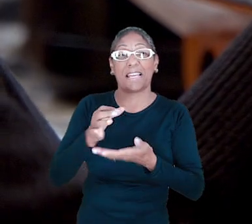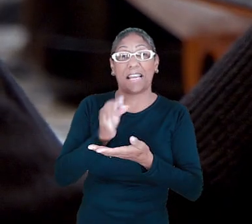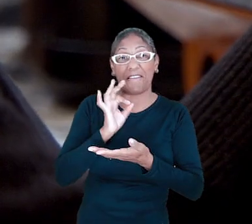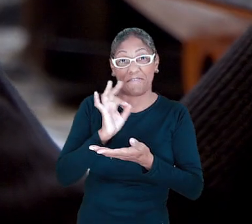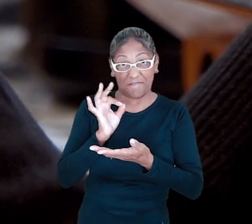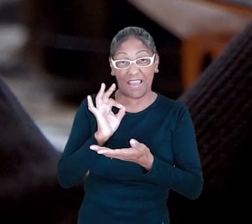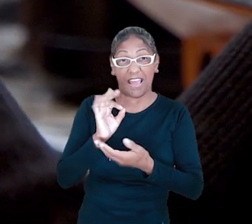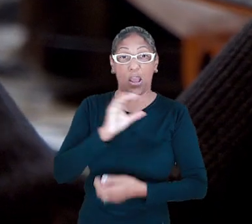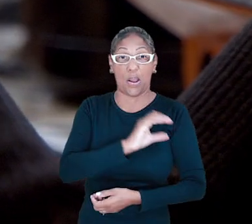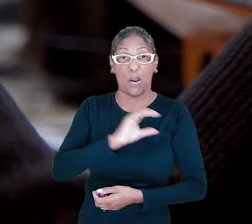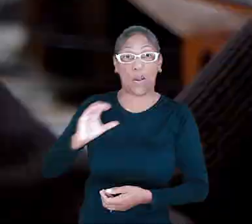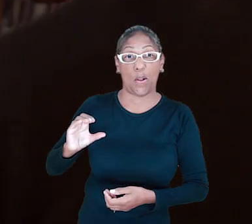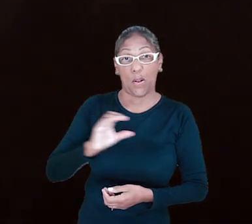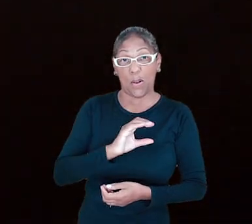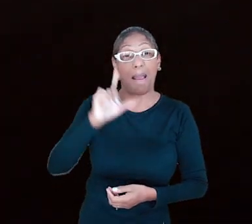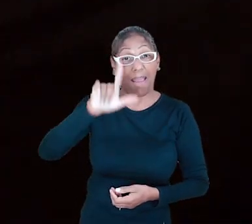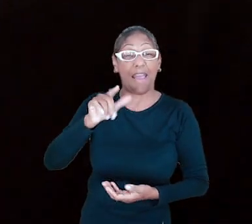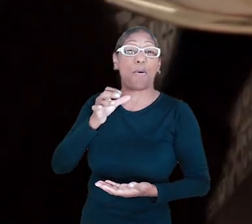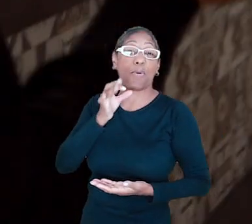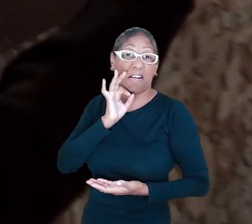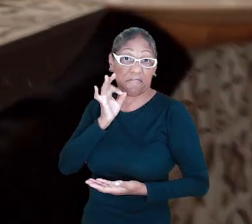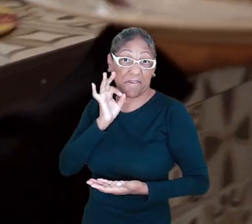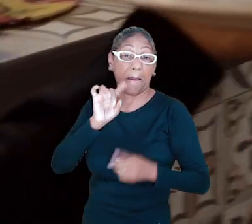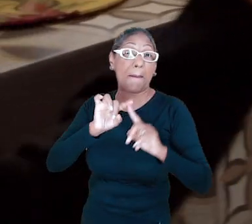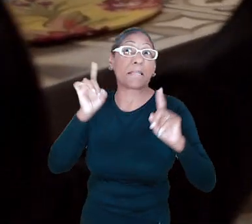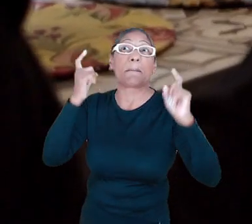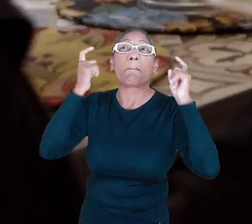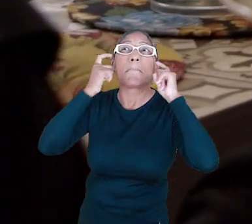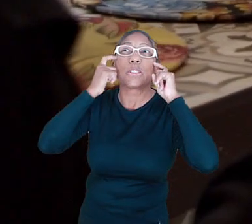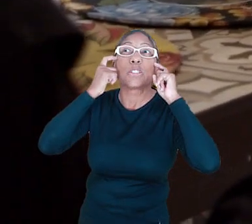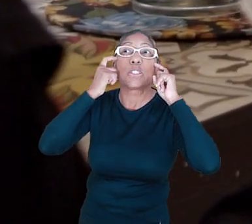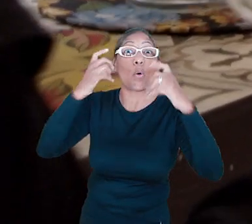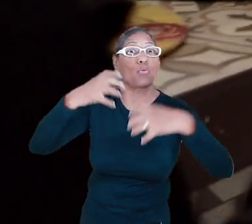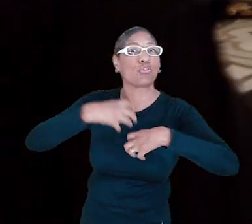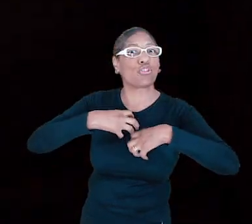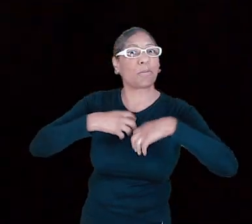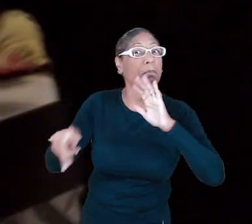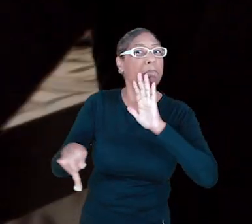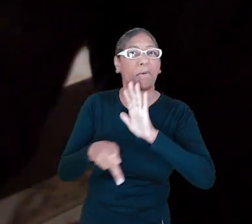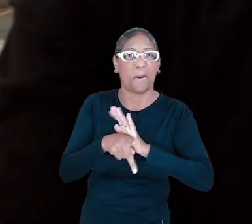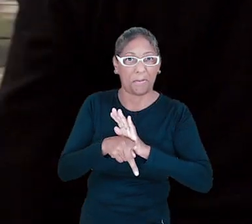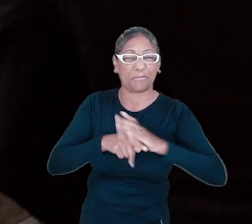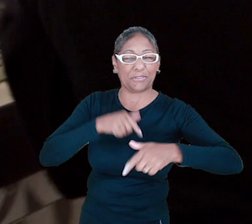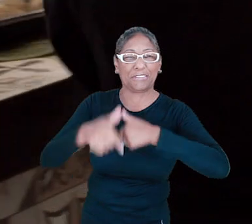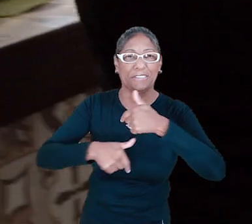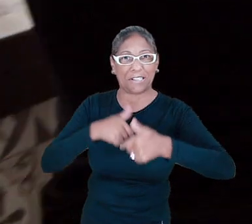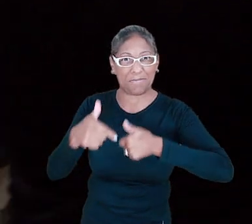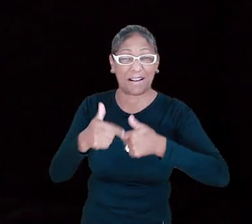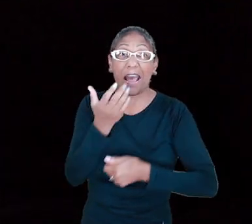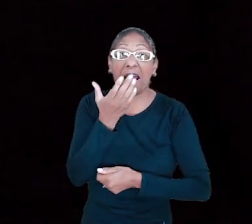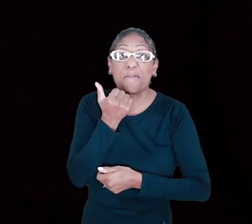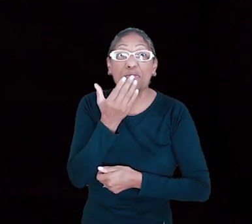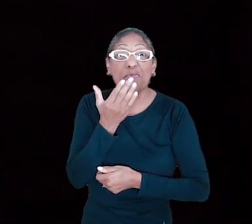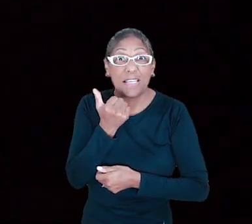Café colombiano, que é um café, mas queria repensar a forma de trabalhar